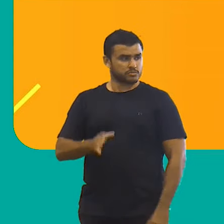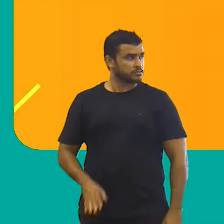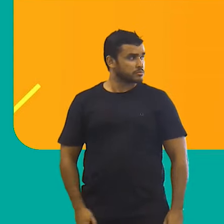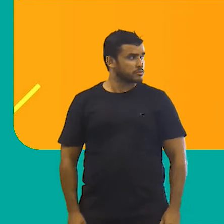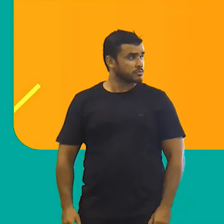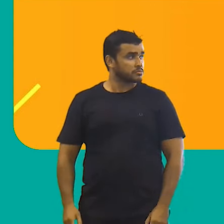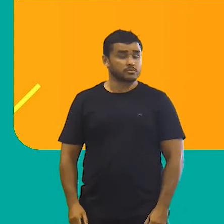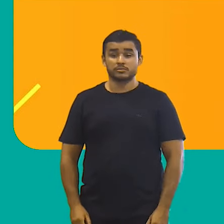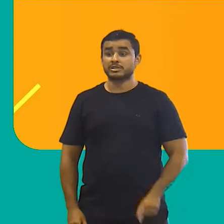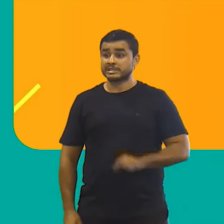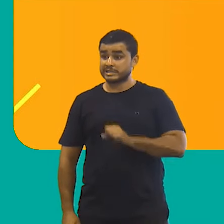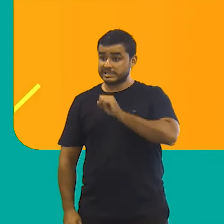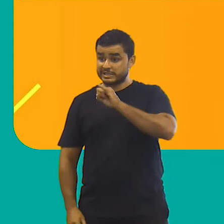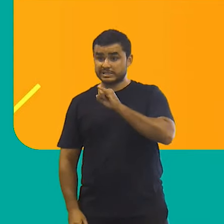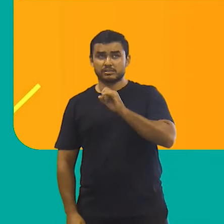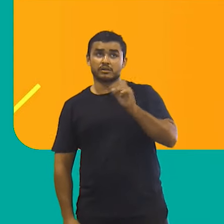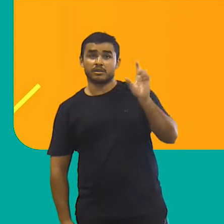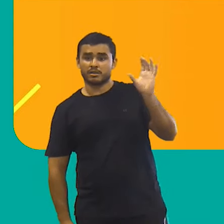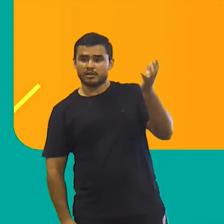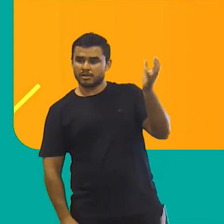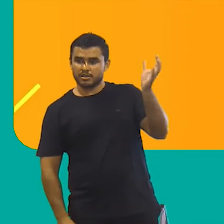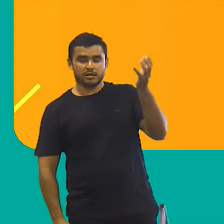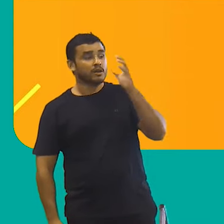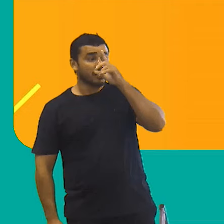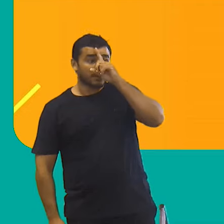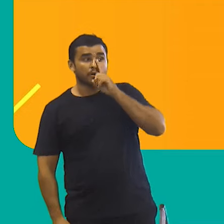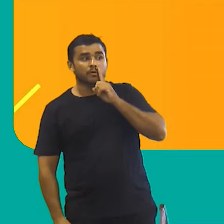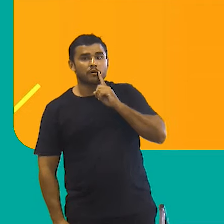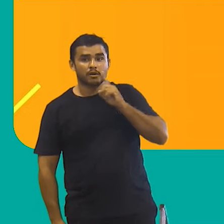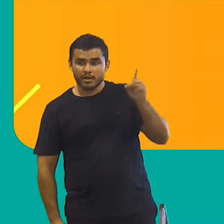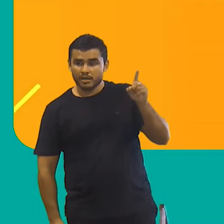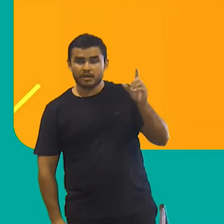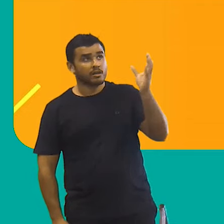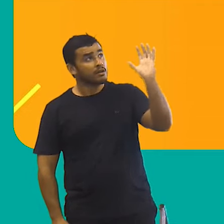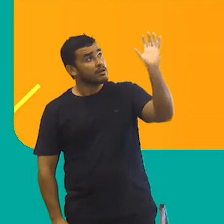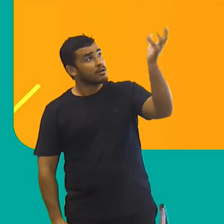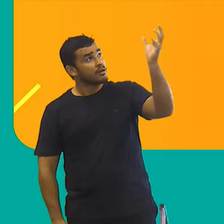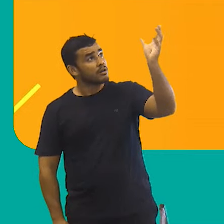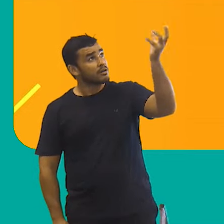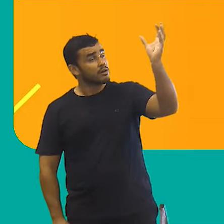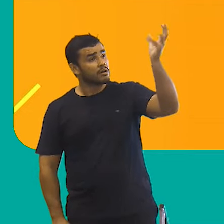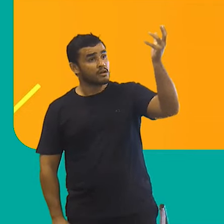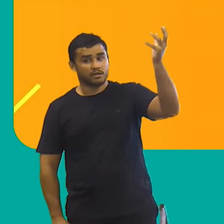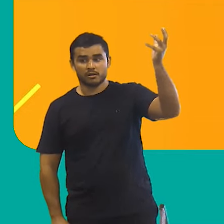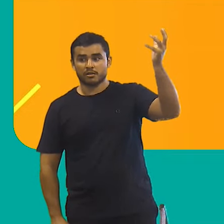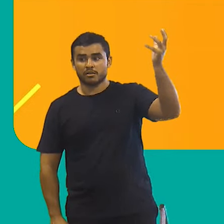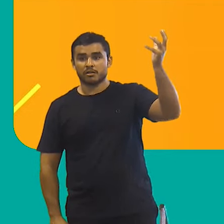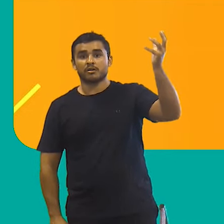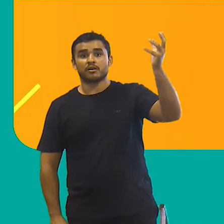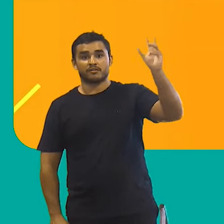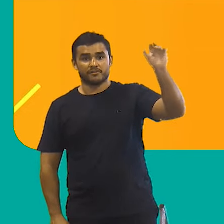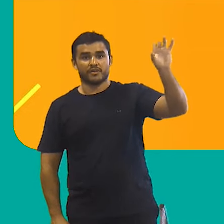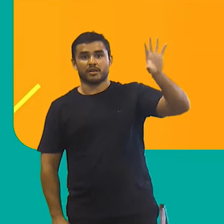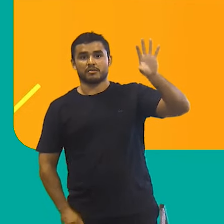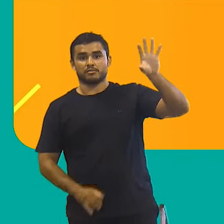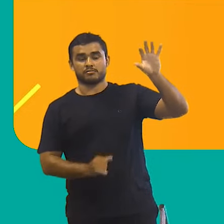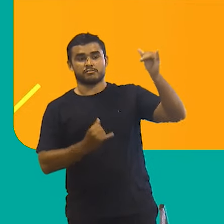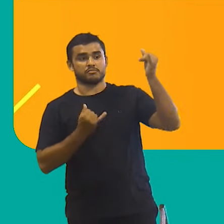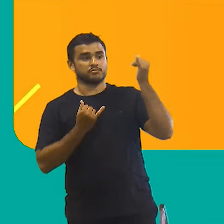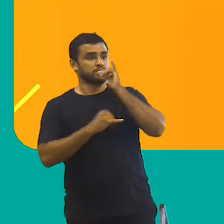Se for uma incandescente, está lá acesa, você pega, mete a mão,